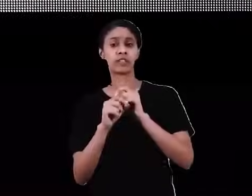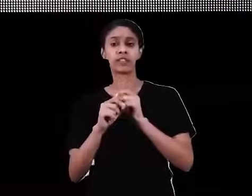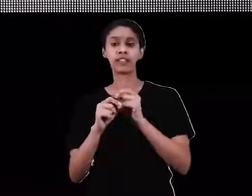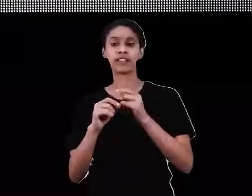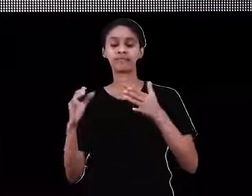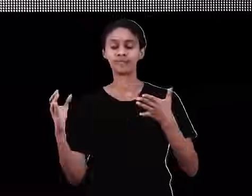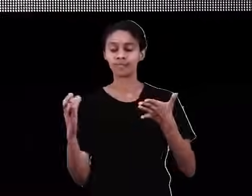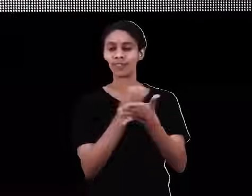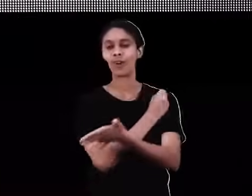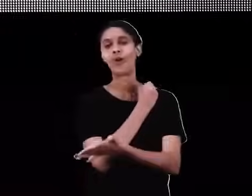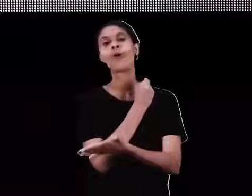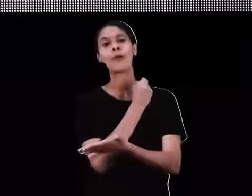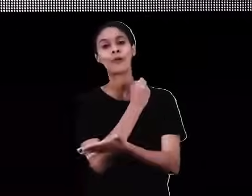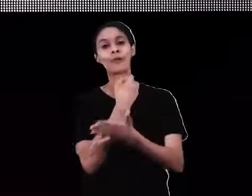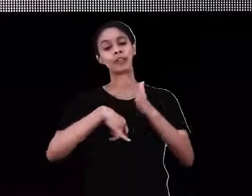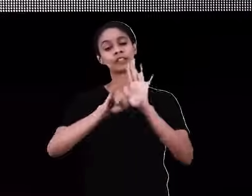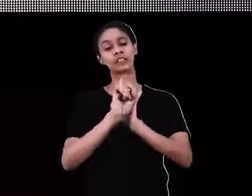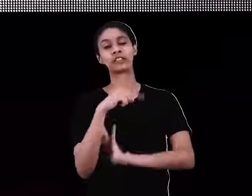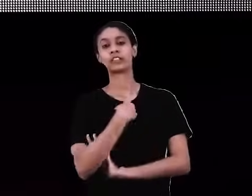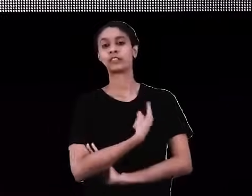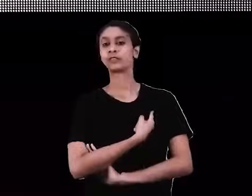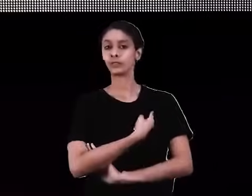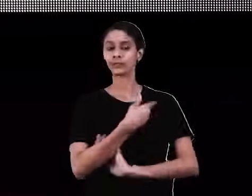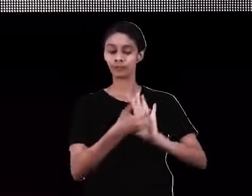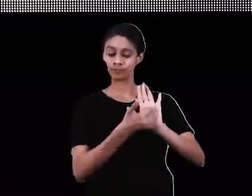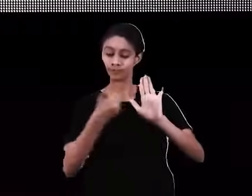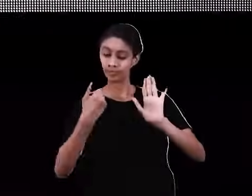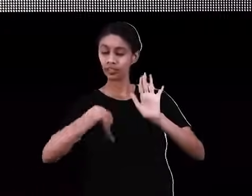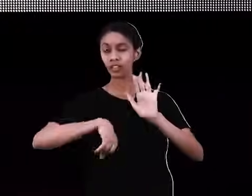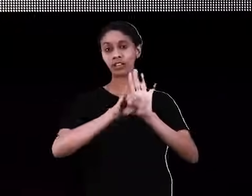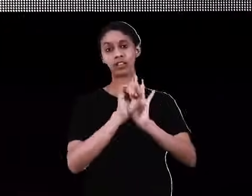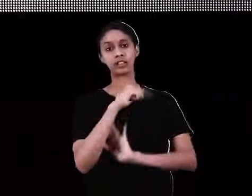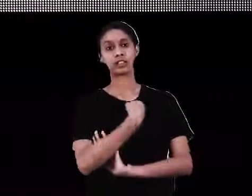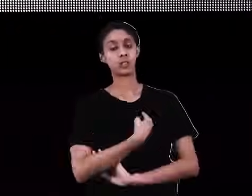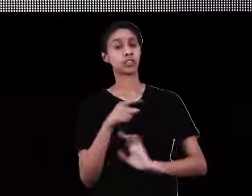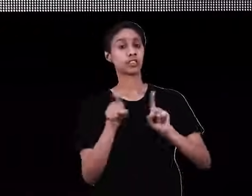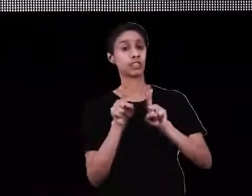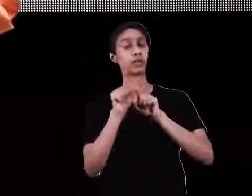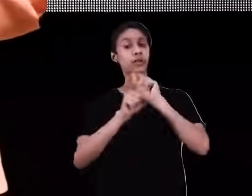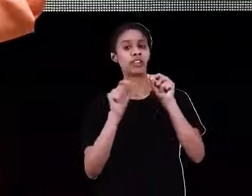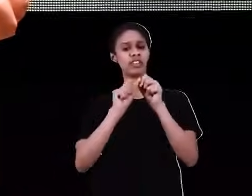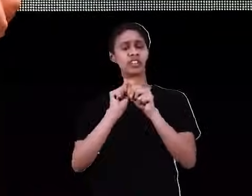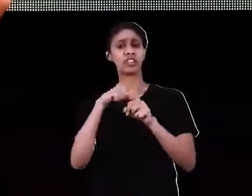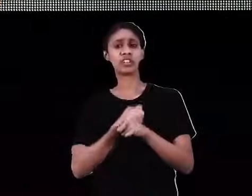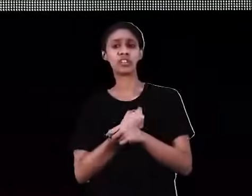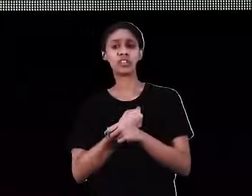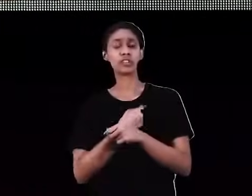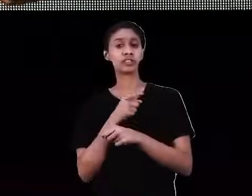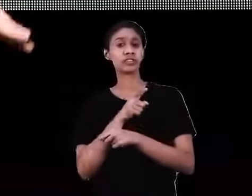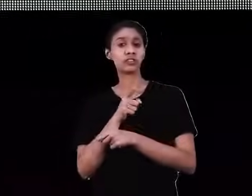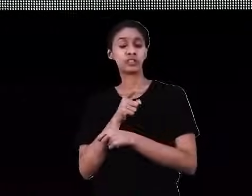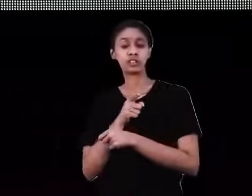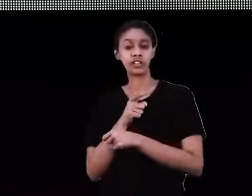a nossa identidade. Não somente rouba a nossa identidade, mas nos torna inofensivos perante